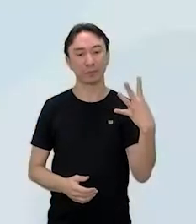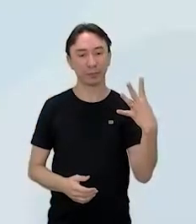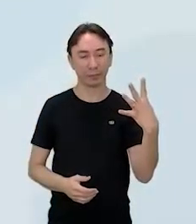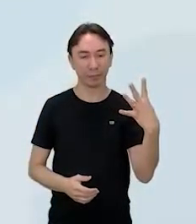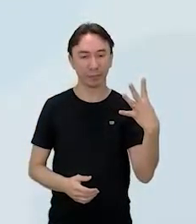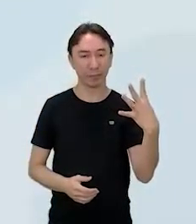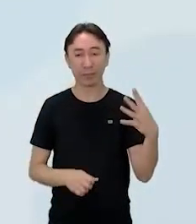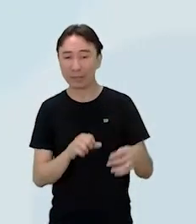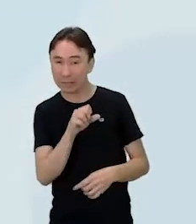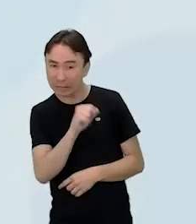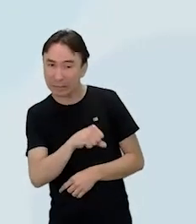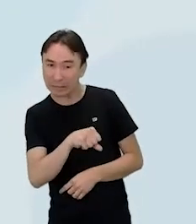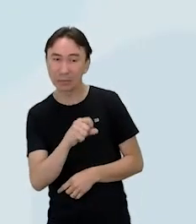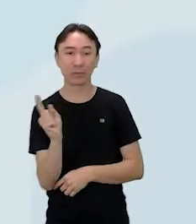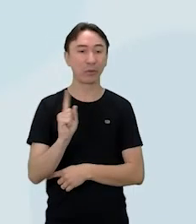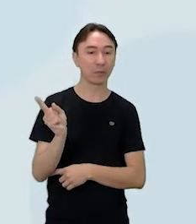não?